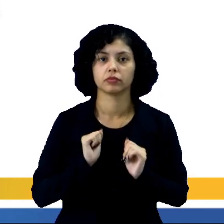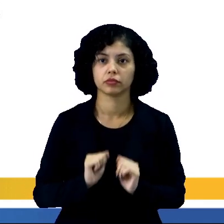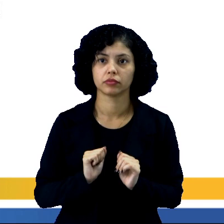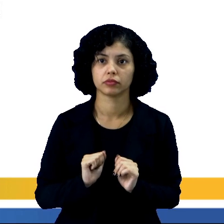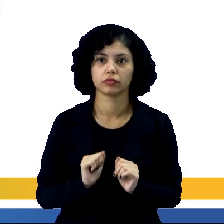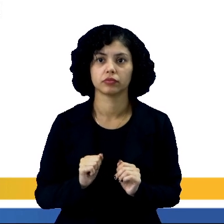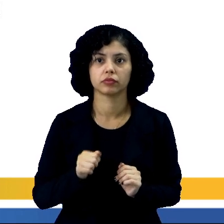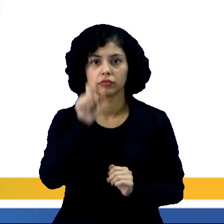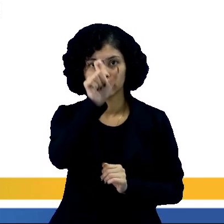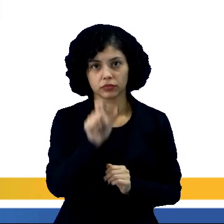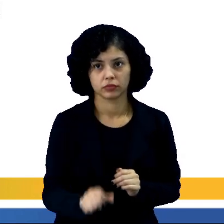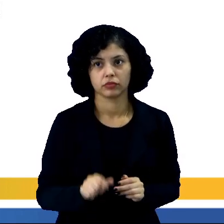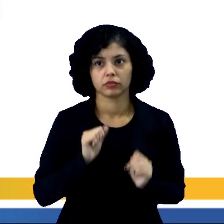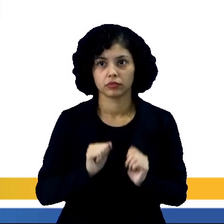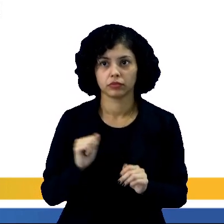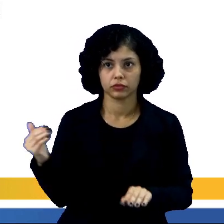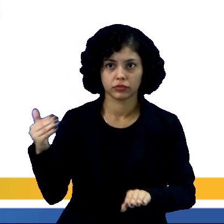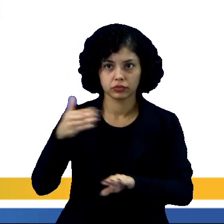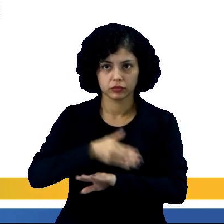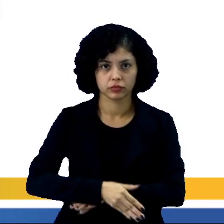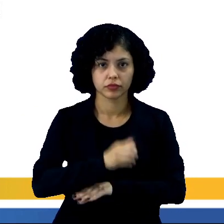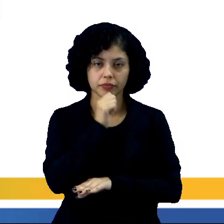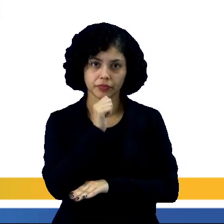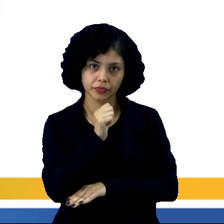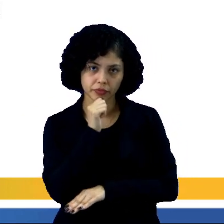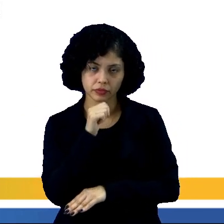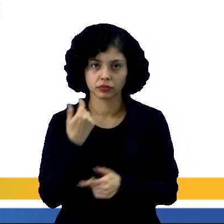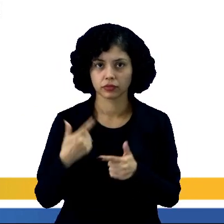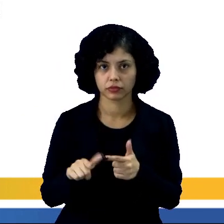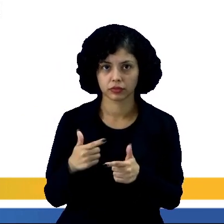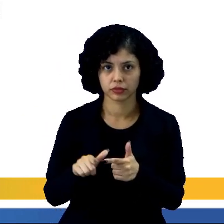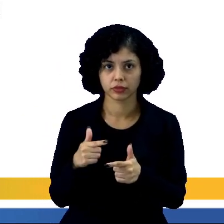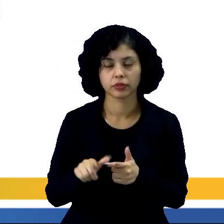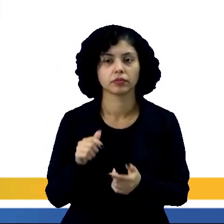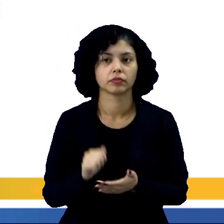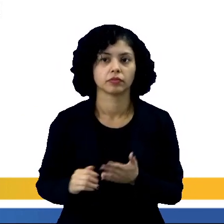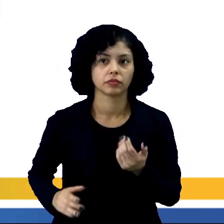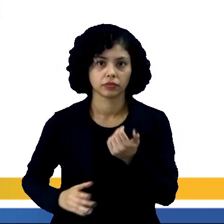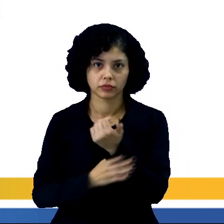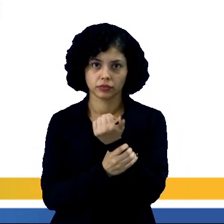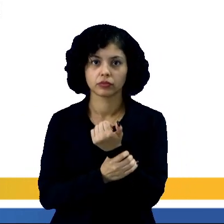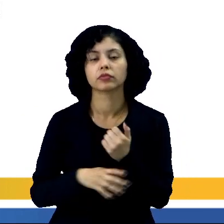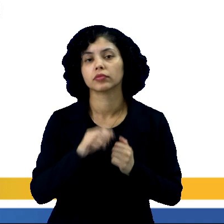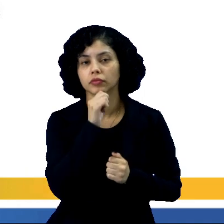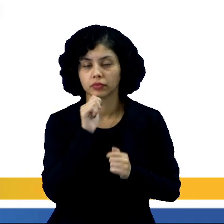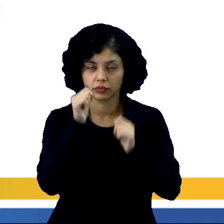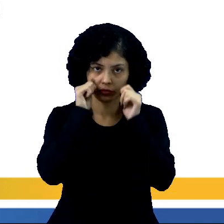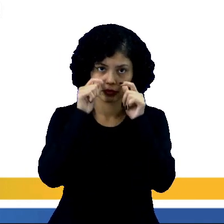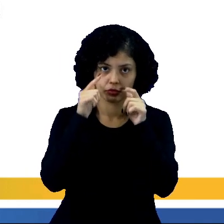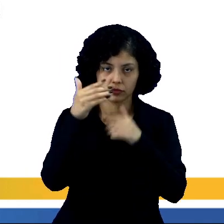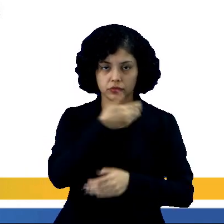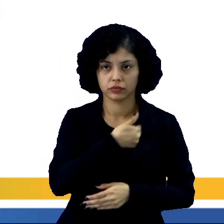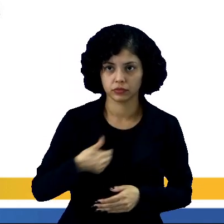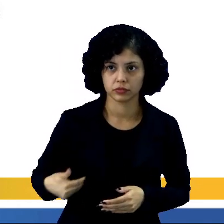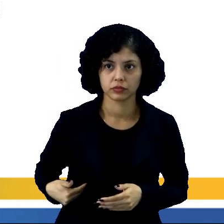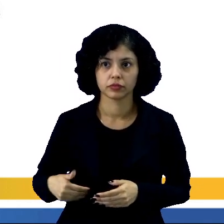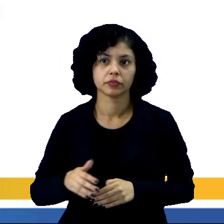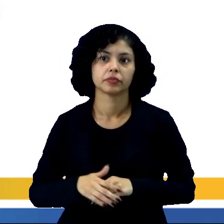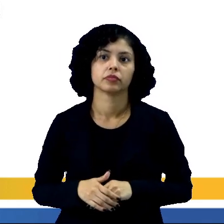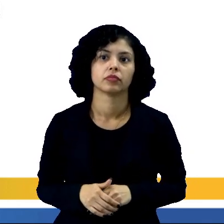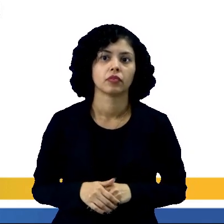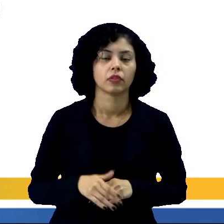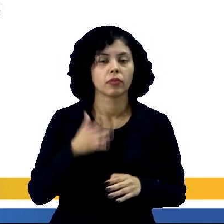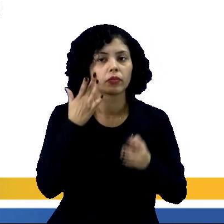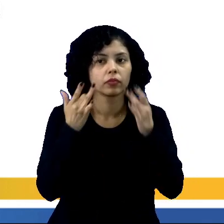os personagens possam passar essas situações aí, prendendo também a atenção do público, né?